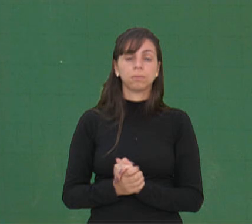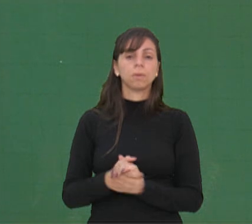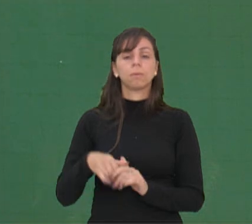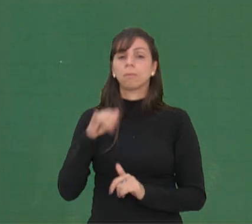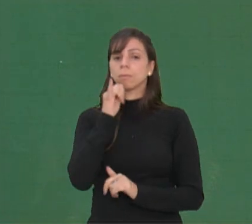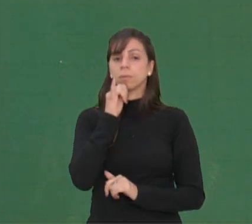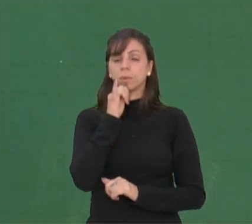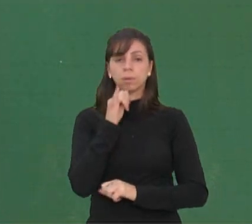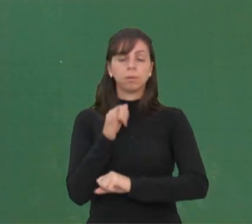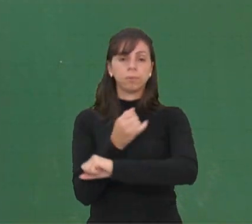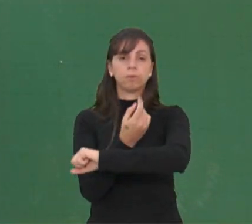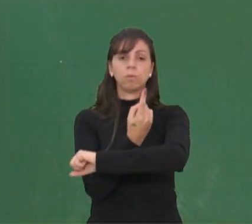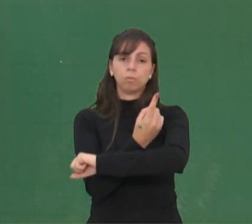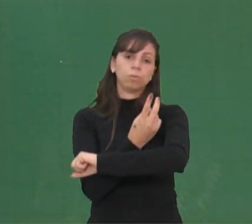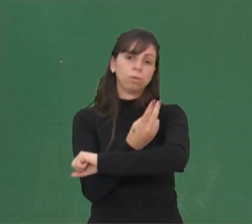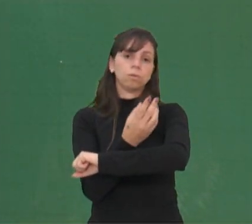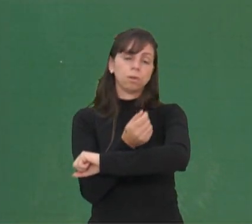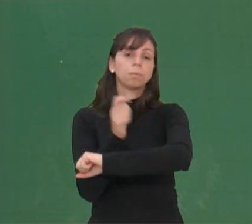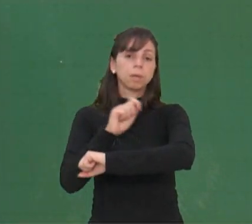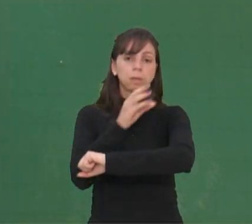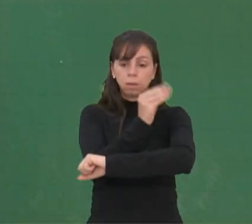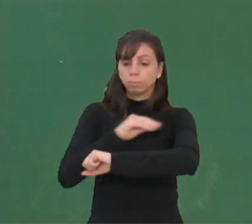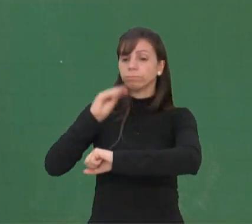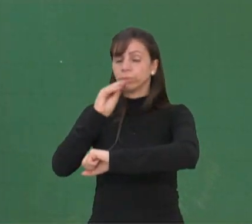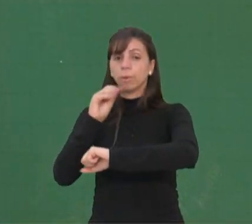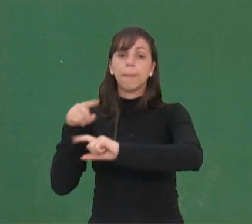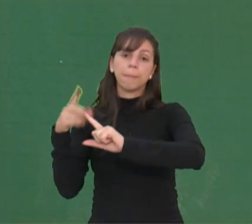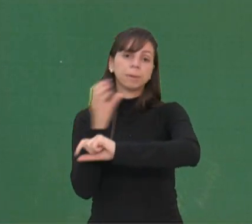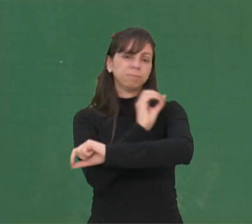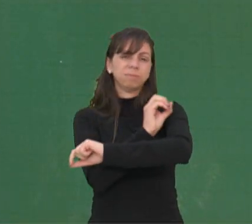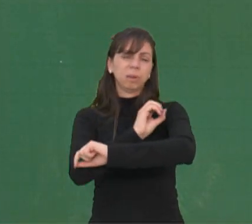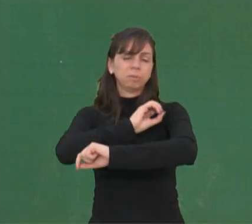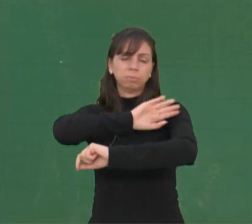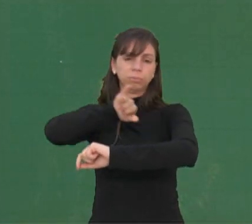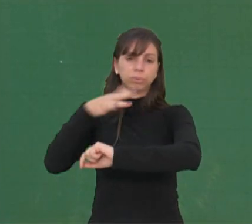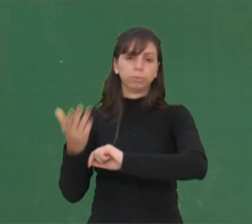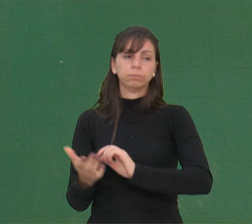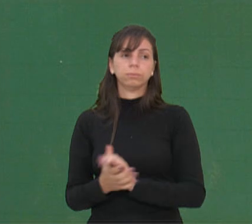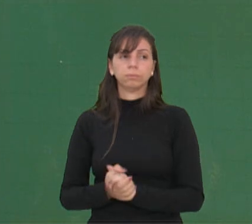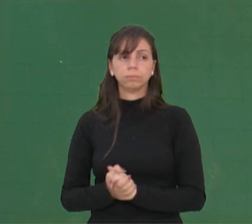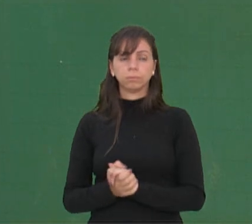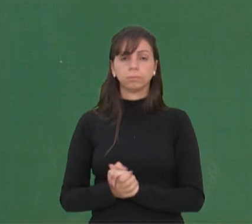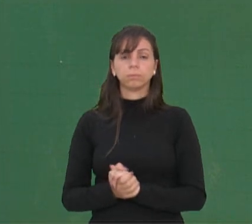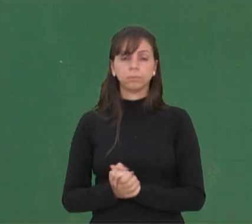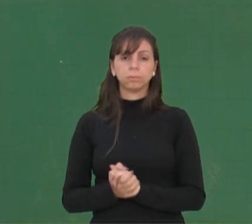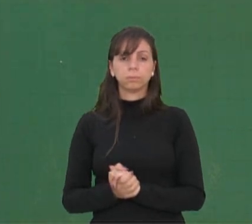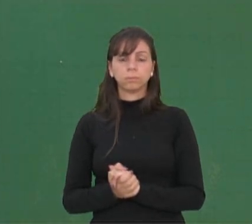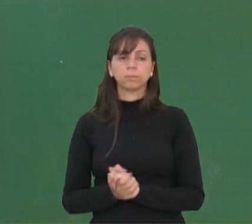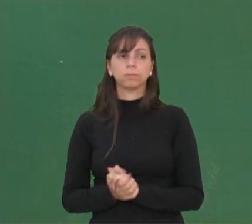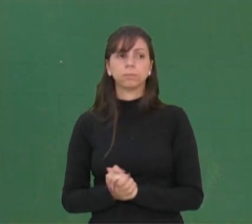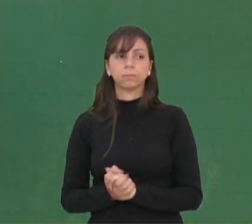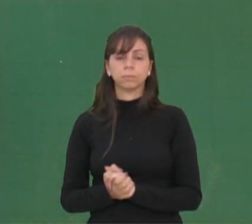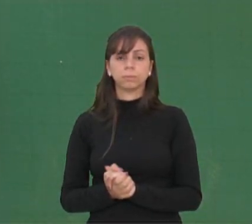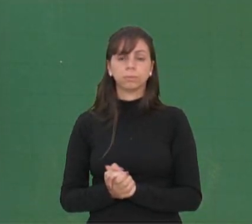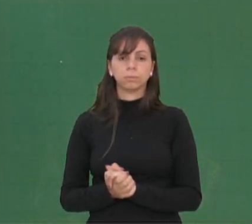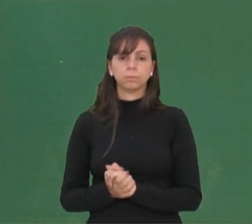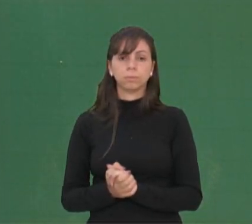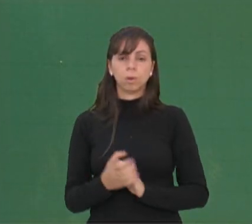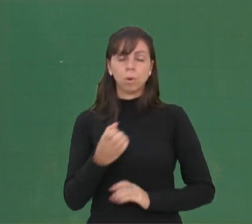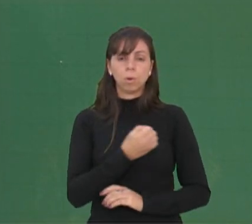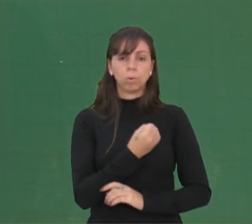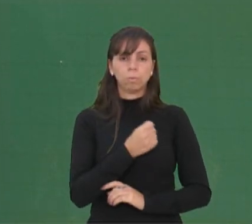colocar. O zero não precisa. Duas casas depois da vírgula, o denominador é 100, centésimos, então.